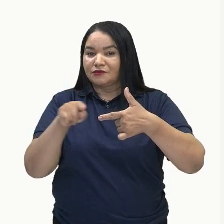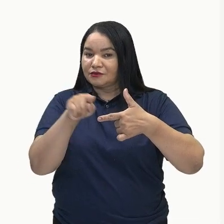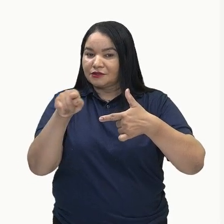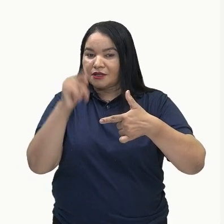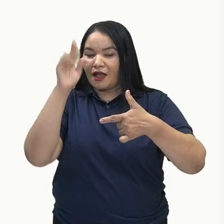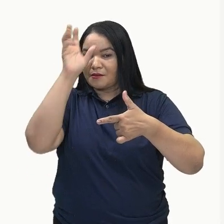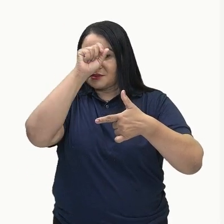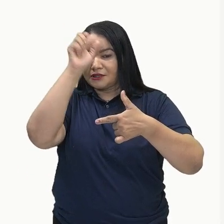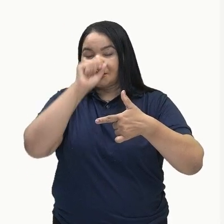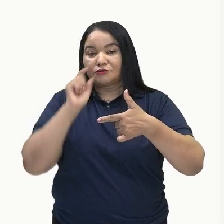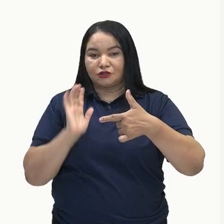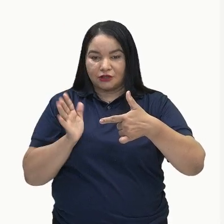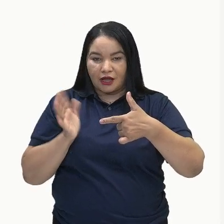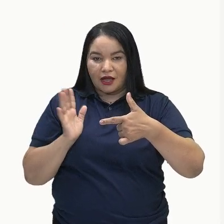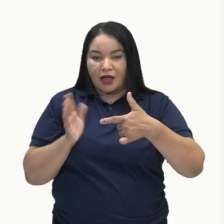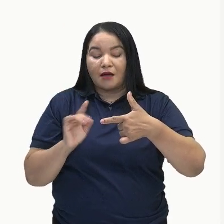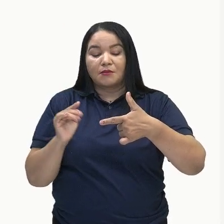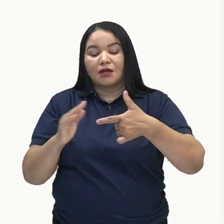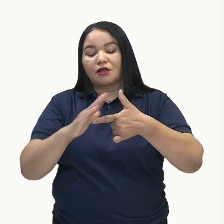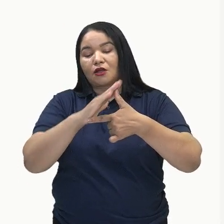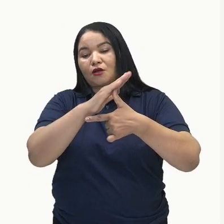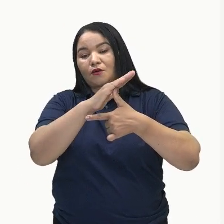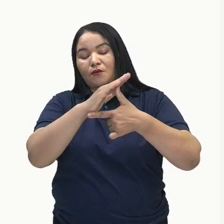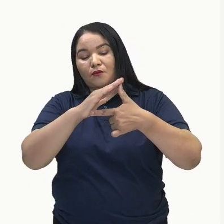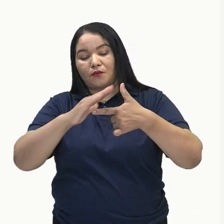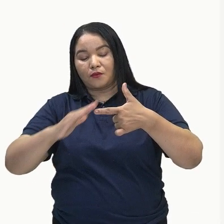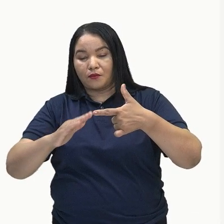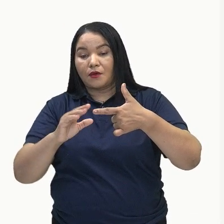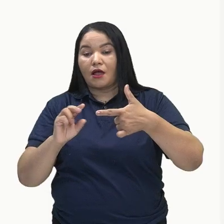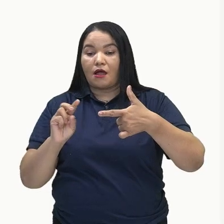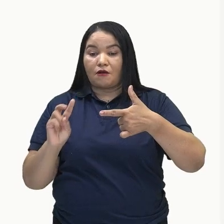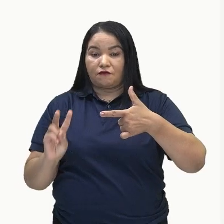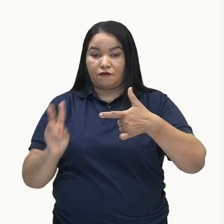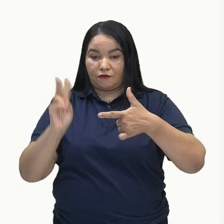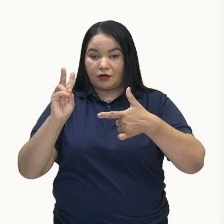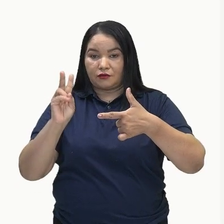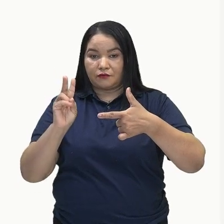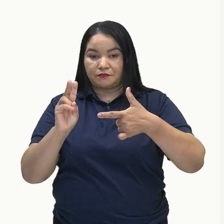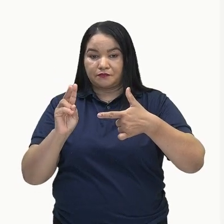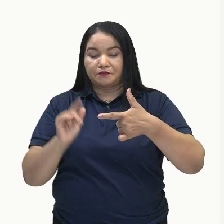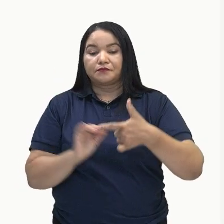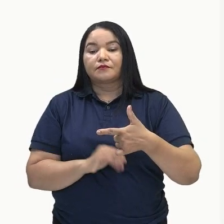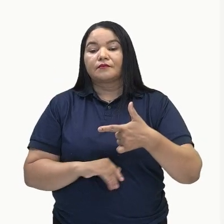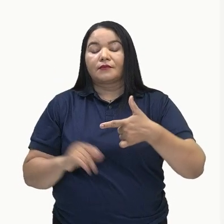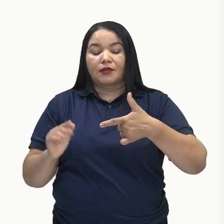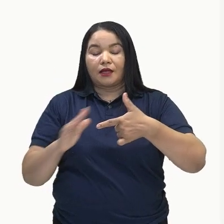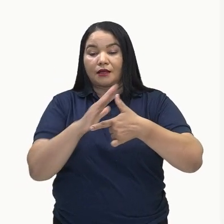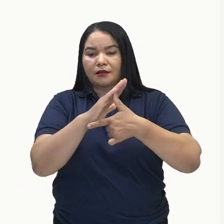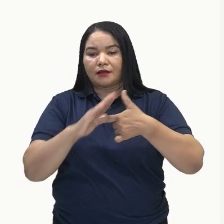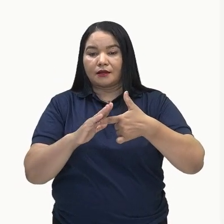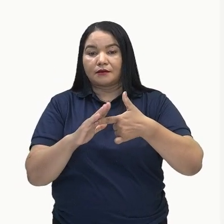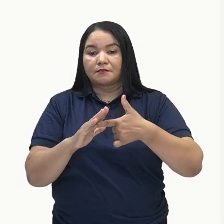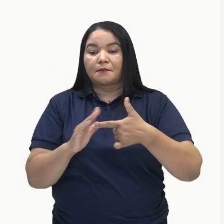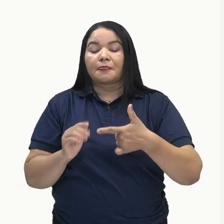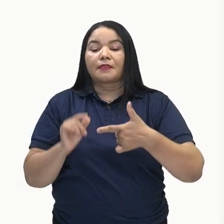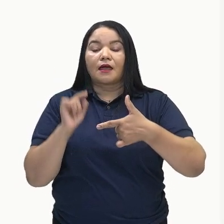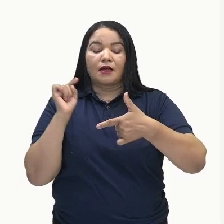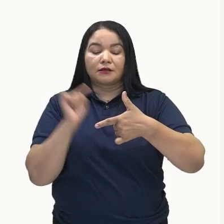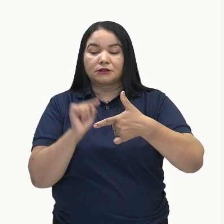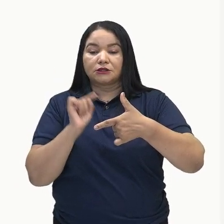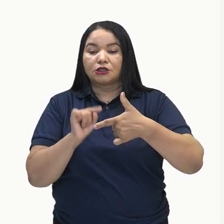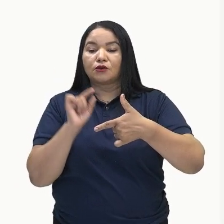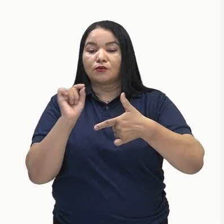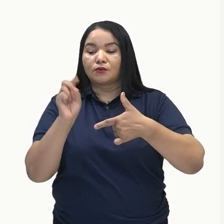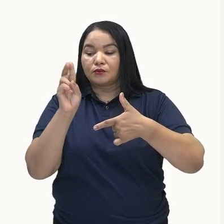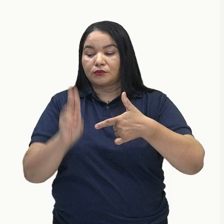para determinar o valor, melhor, de um triângulo reto, sempre que um triângulo retângulo, né, nós podemos